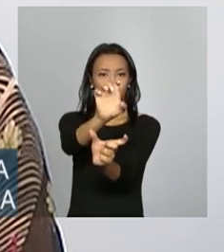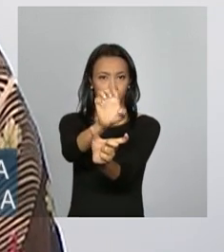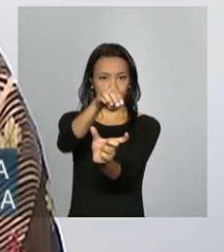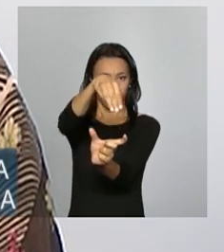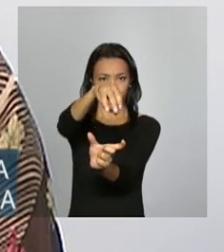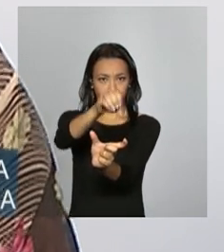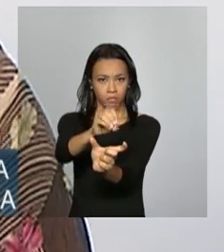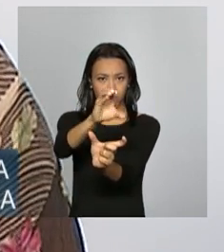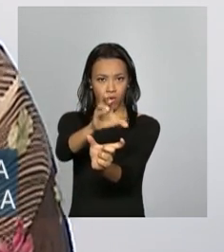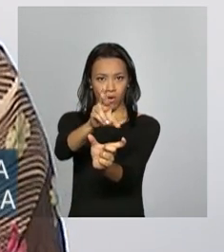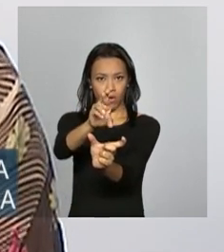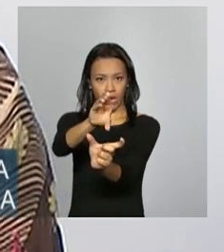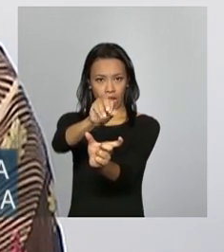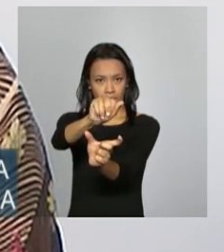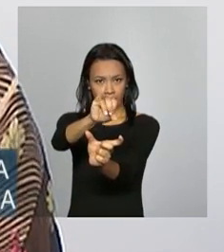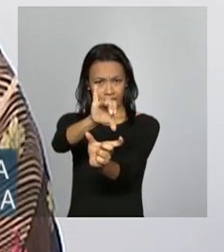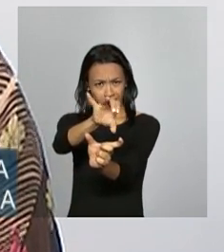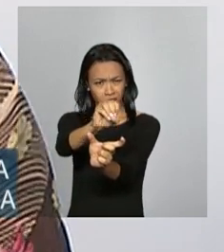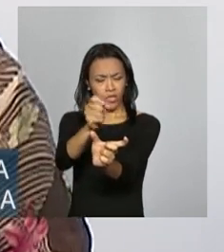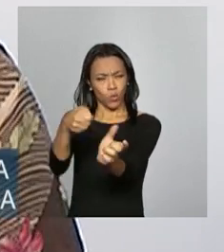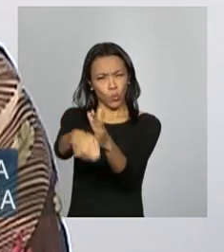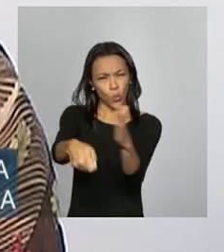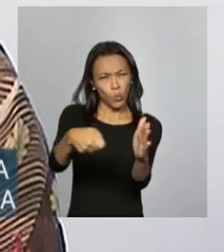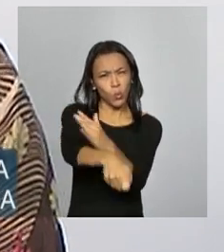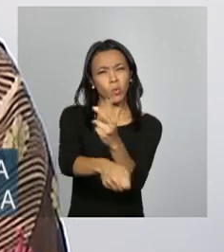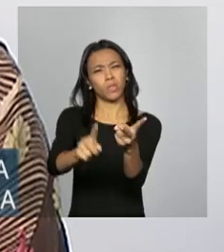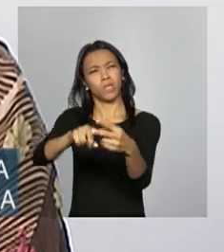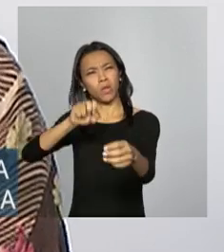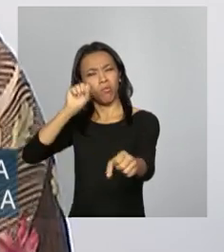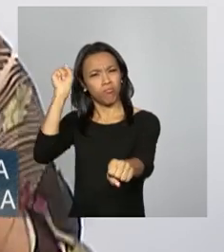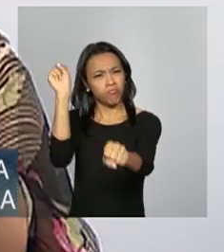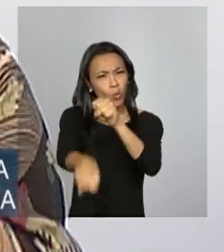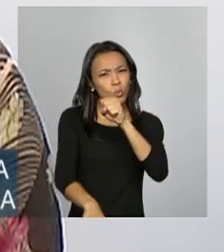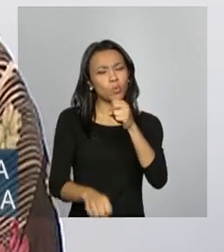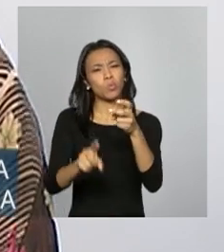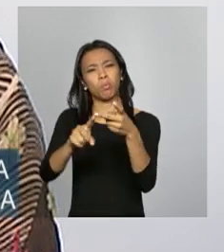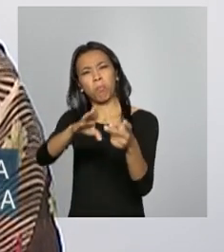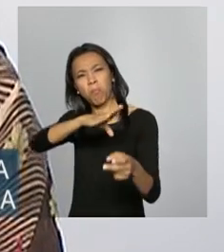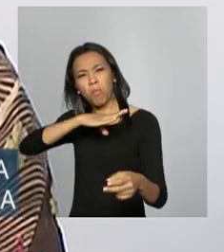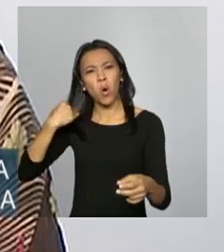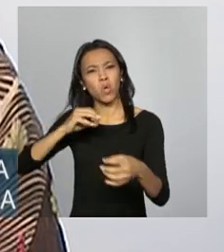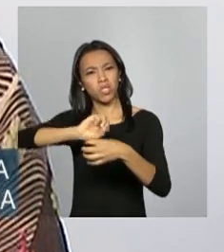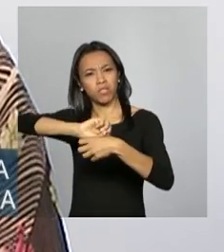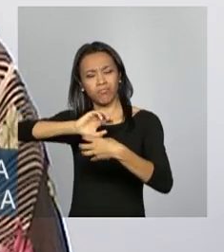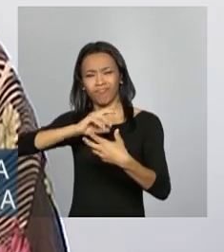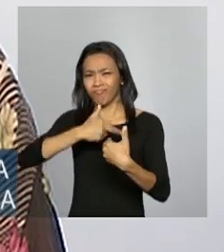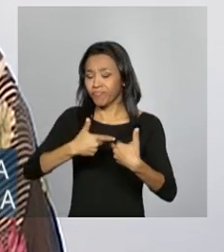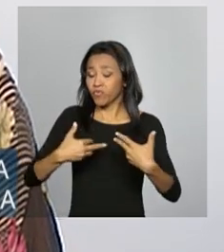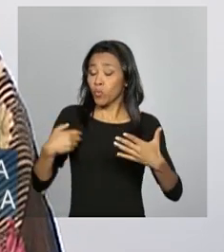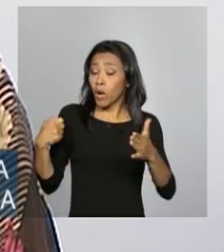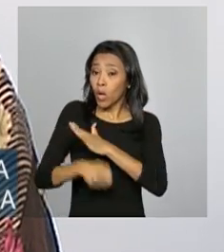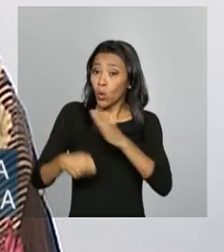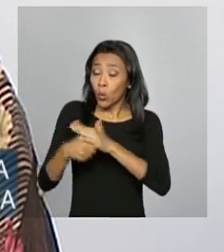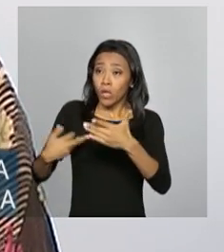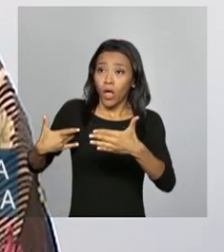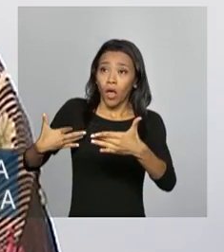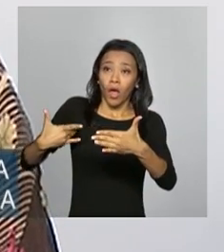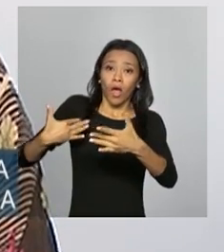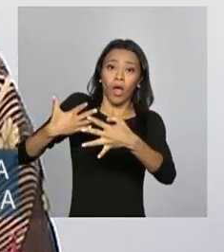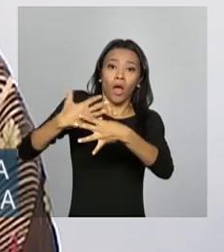luta, com mortes, com tortura, uma luta incansável para que nós